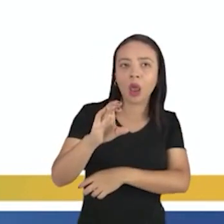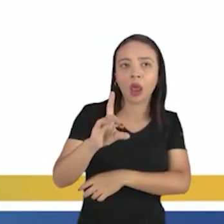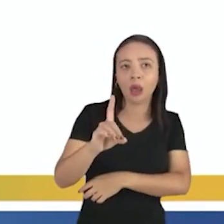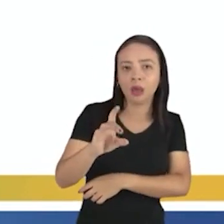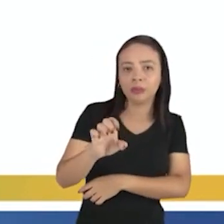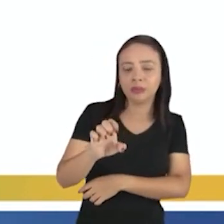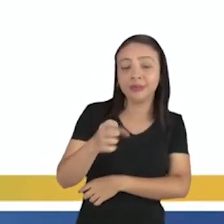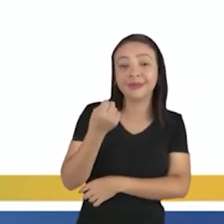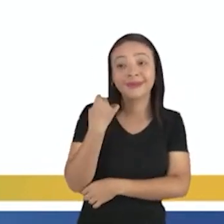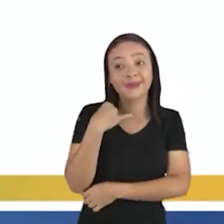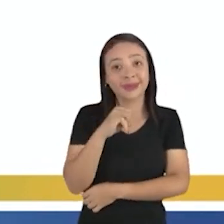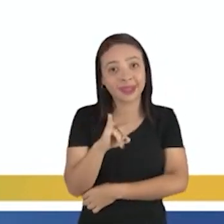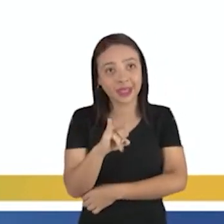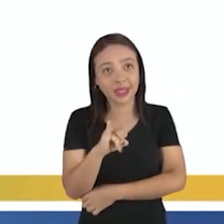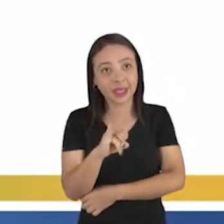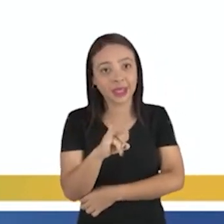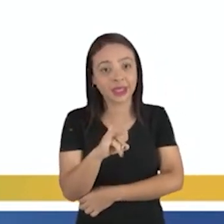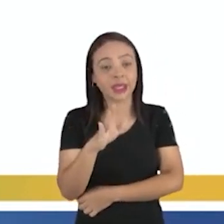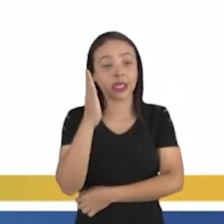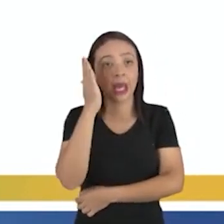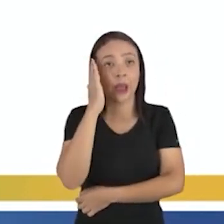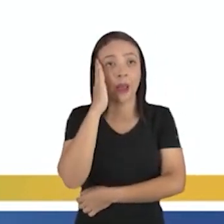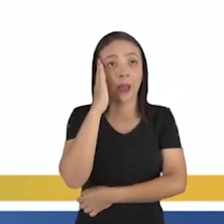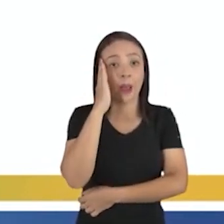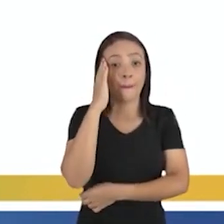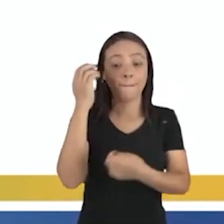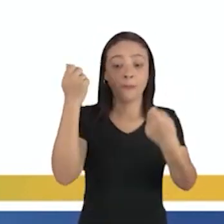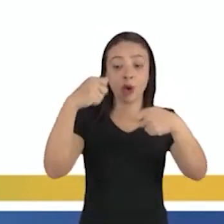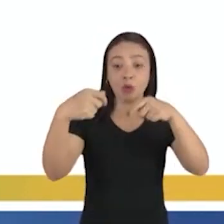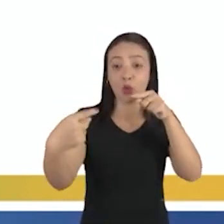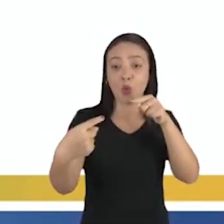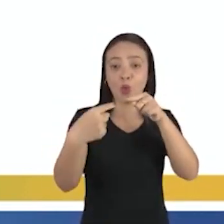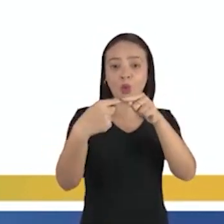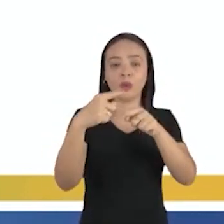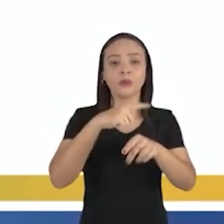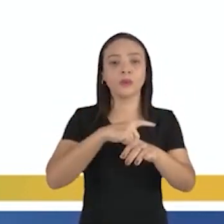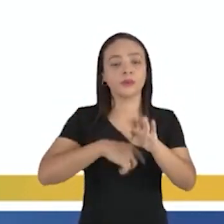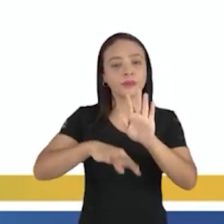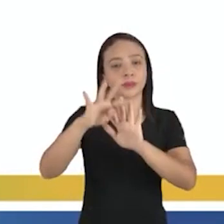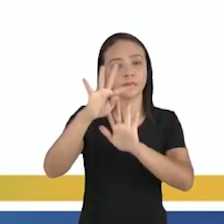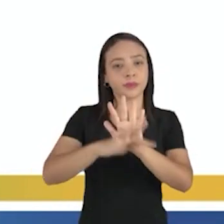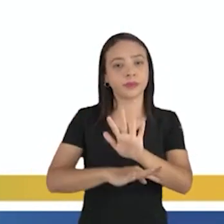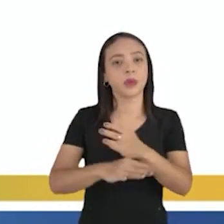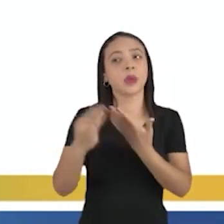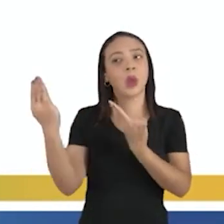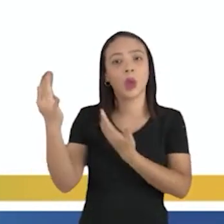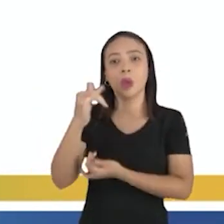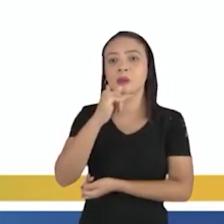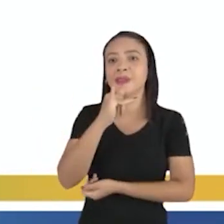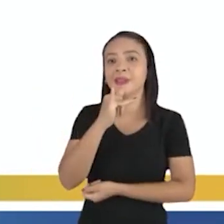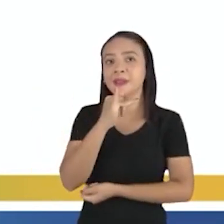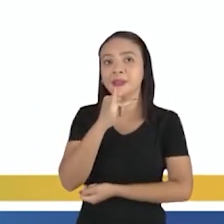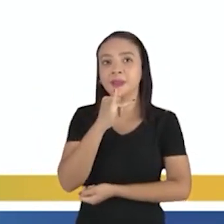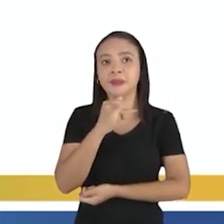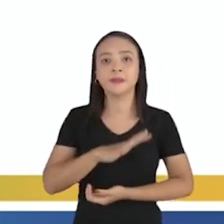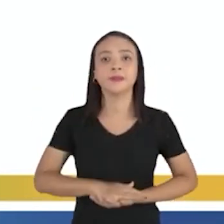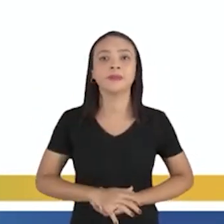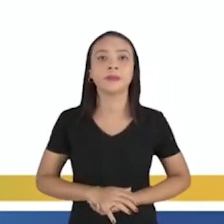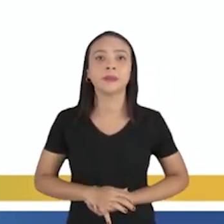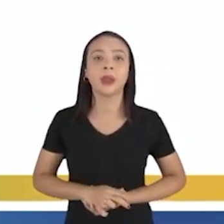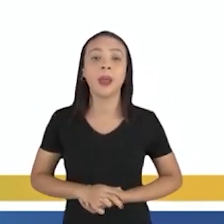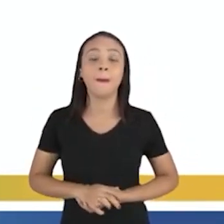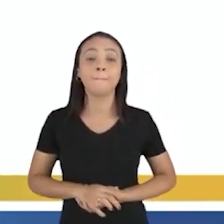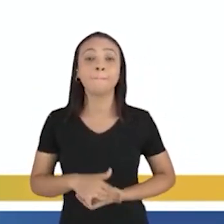a alternativa, se a alternativa condiz com o que está no texto. Nesse caso, a alternativa que está